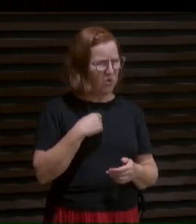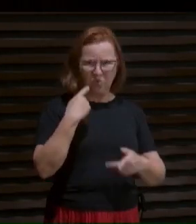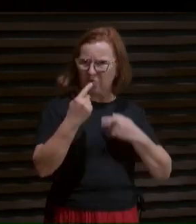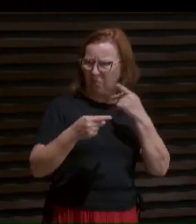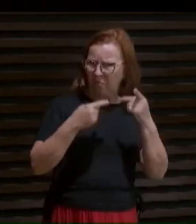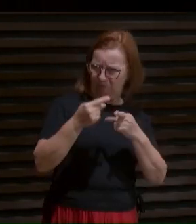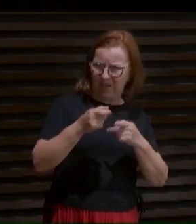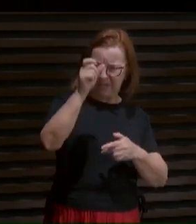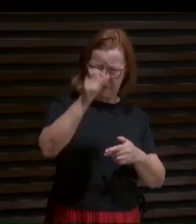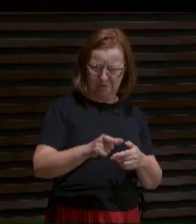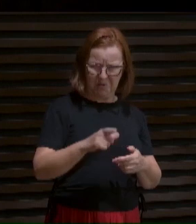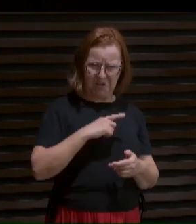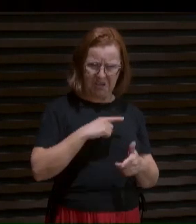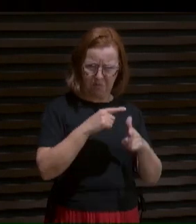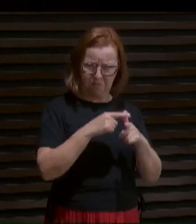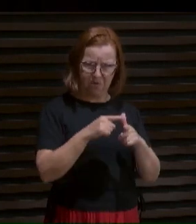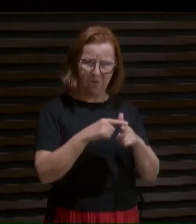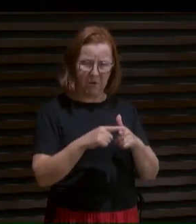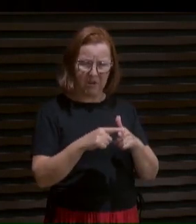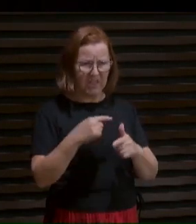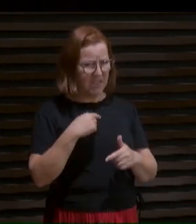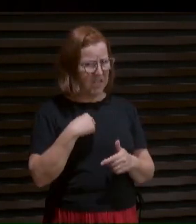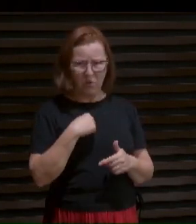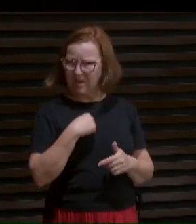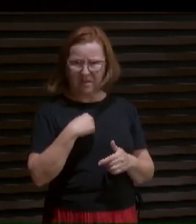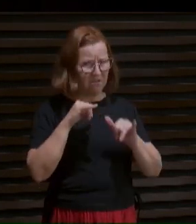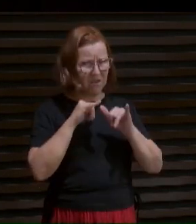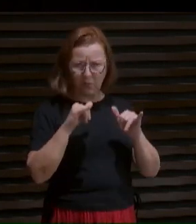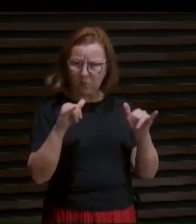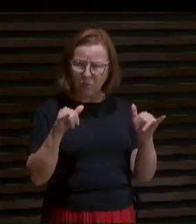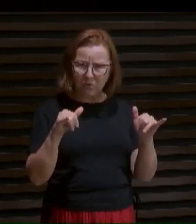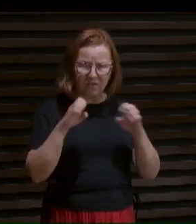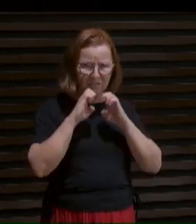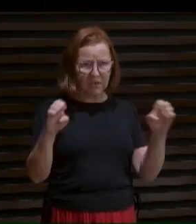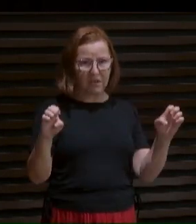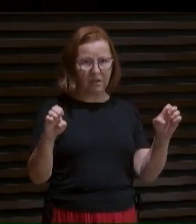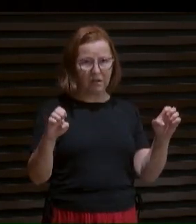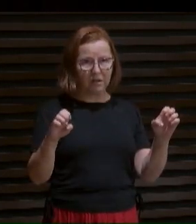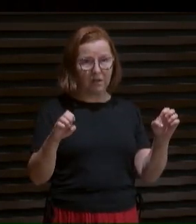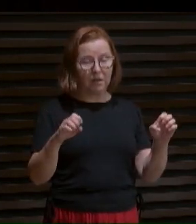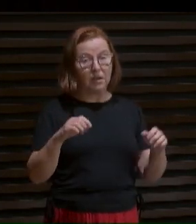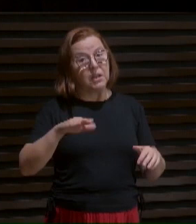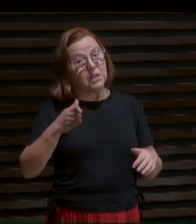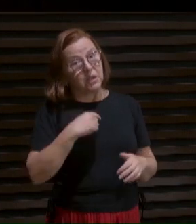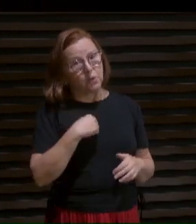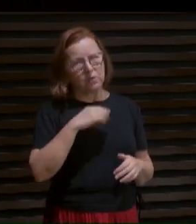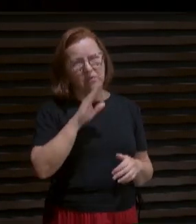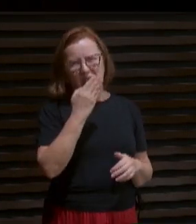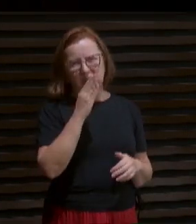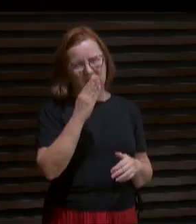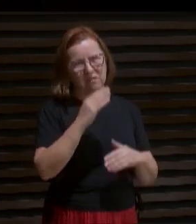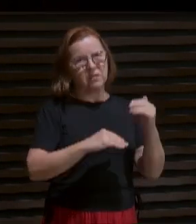um problema, de anunciar este assunto, eu sou traidor da obra